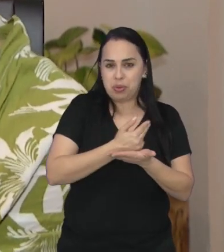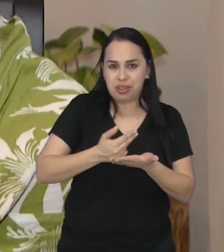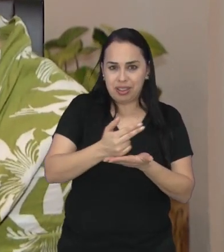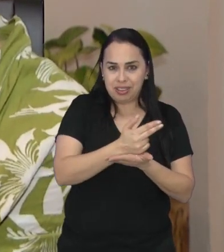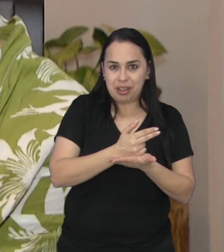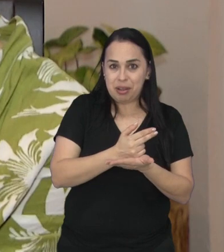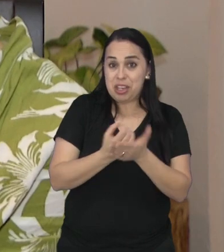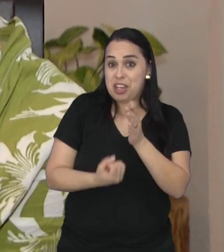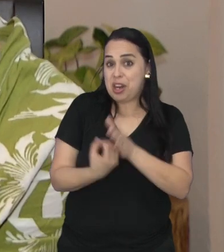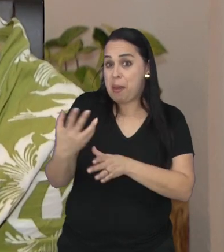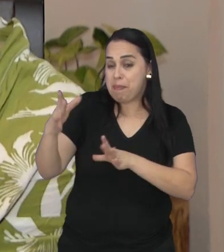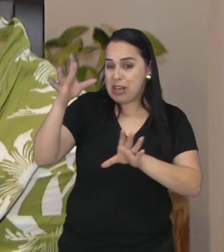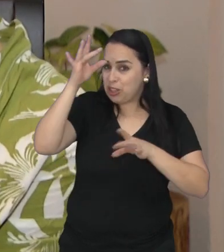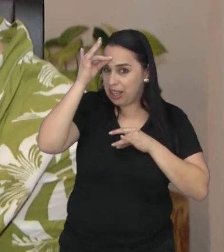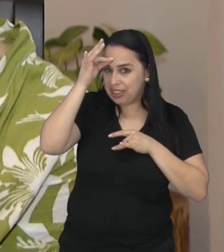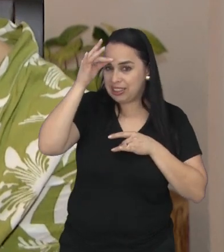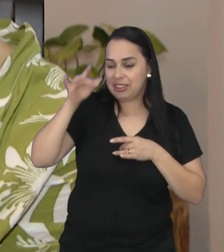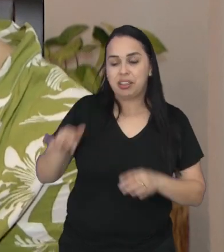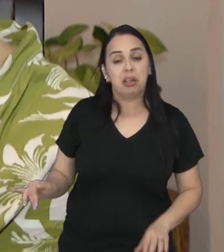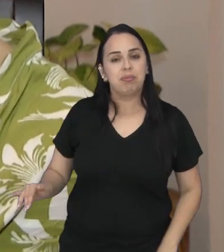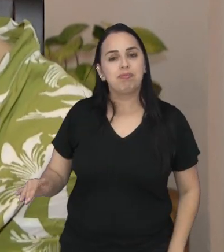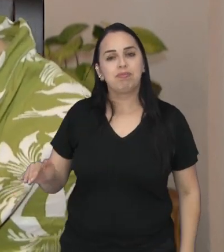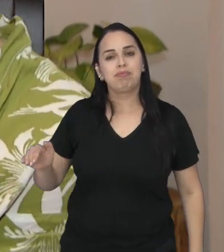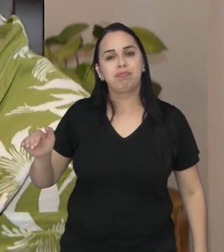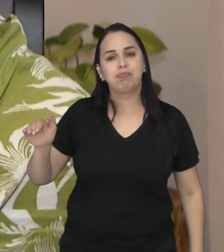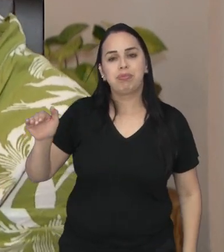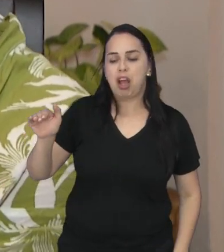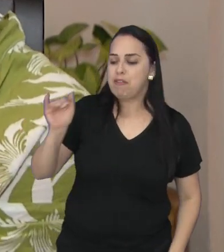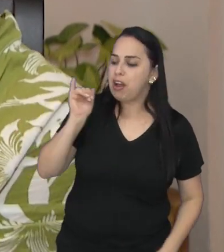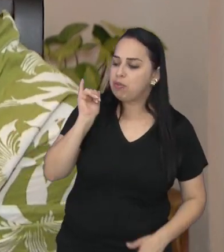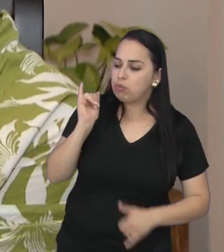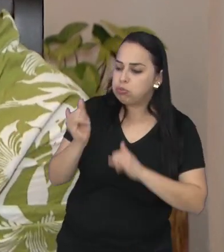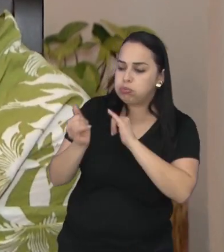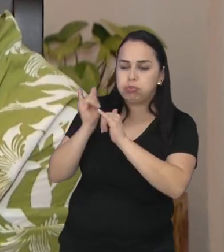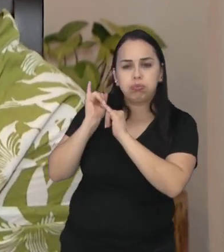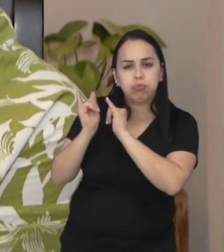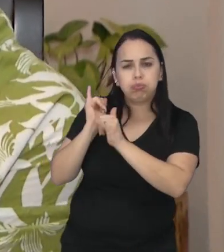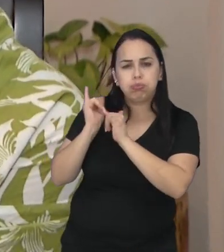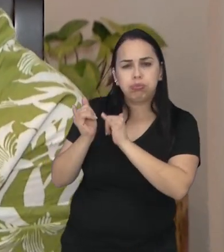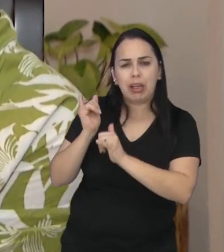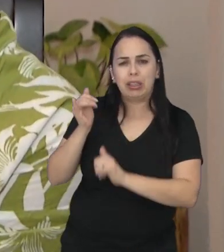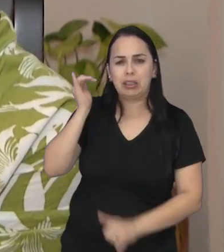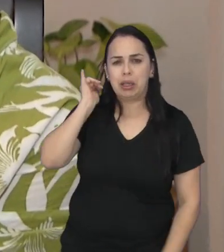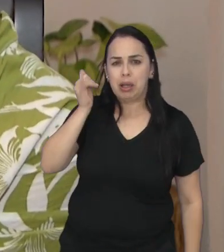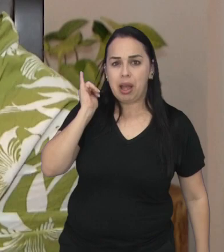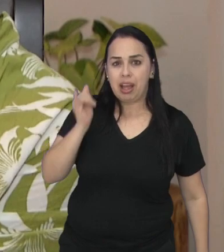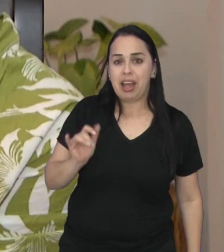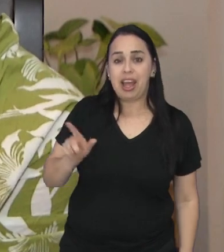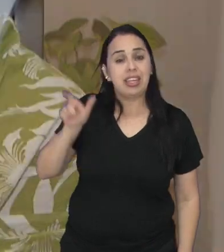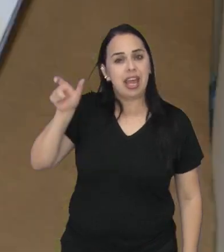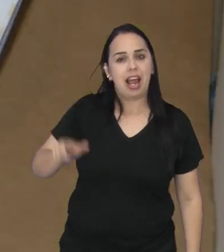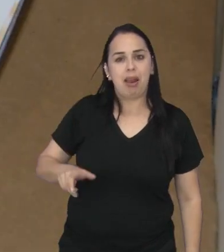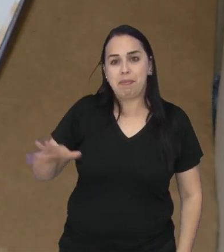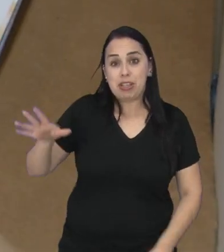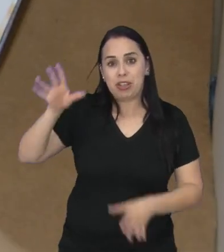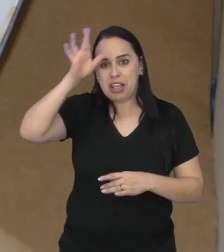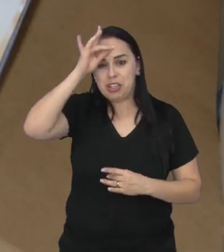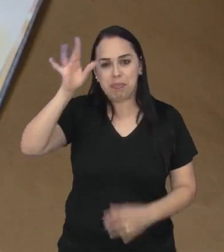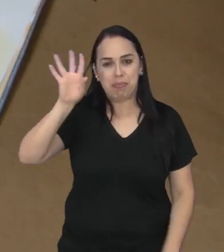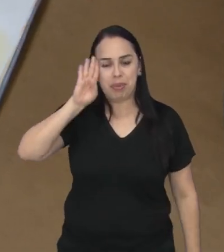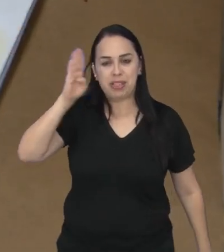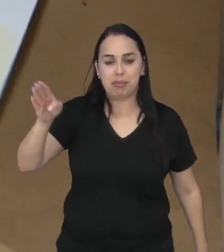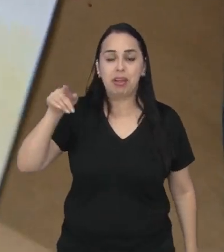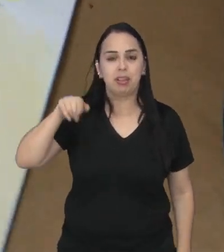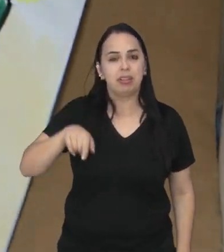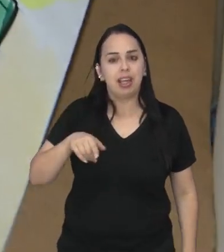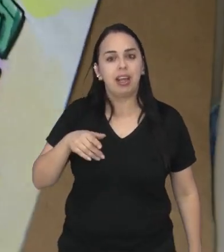criar personagens com ela. E aí, conforme ela foi crescendo, eu fui contando histórias com ela como protagonista. E assim que eu percebi